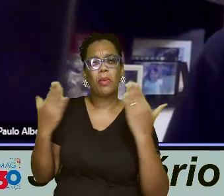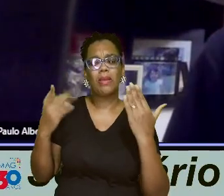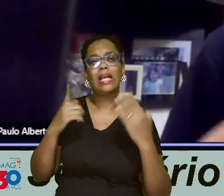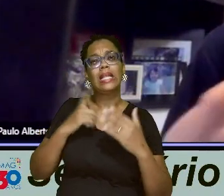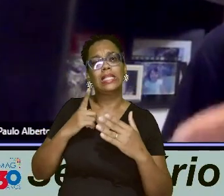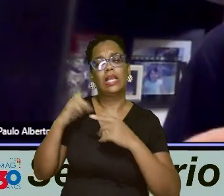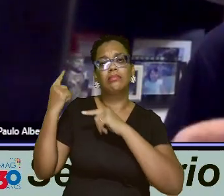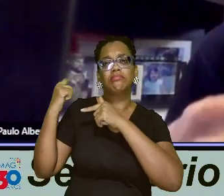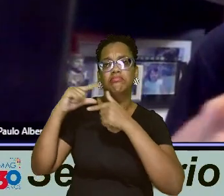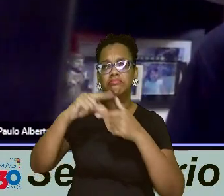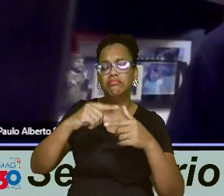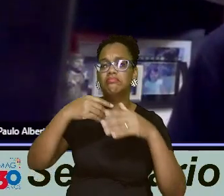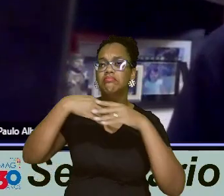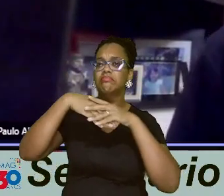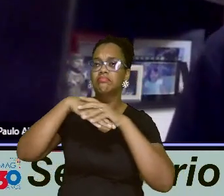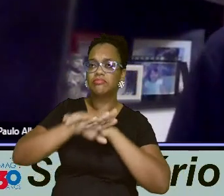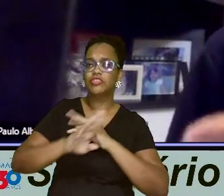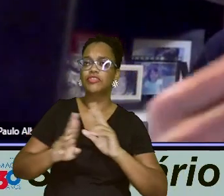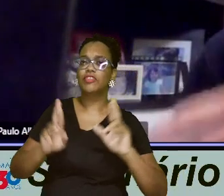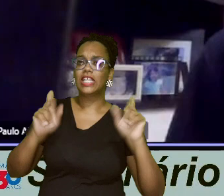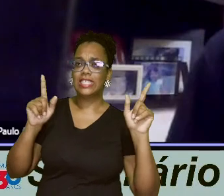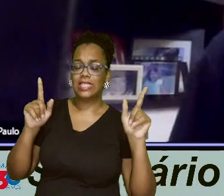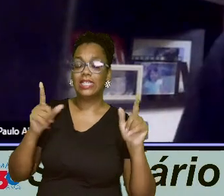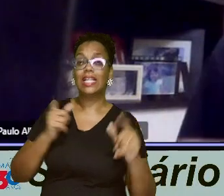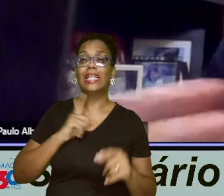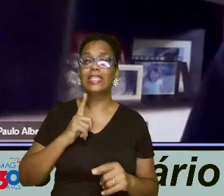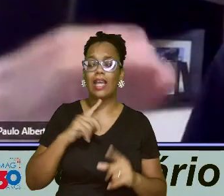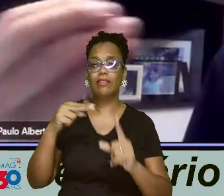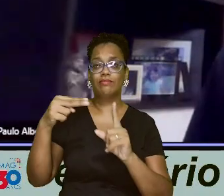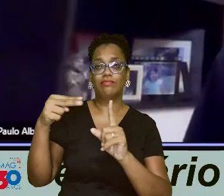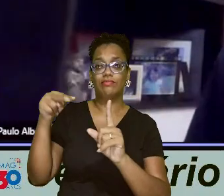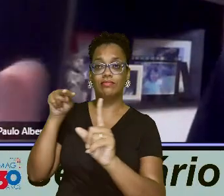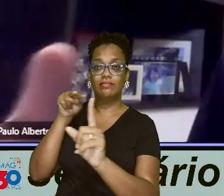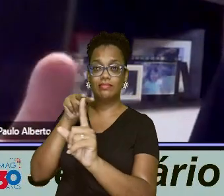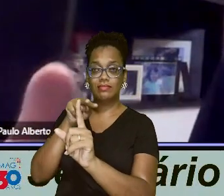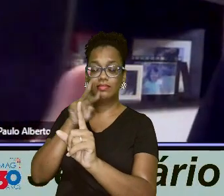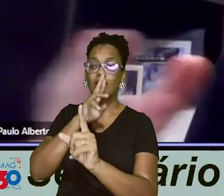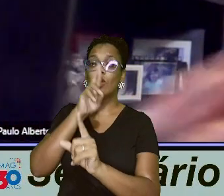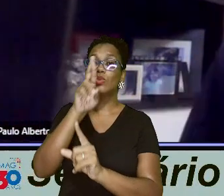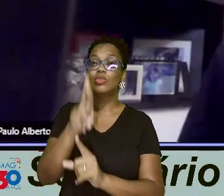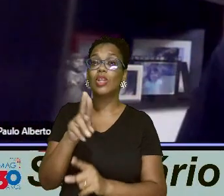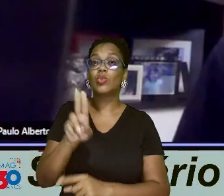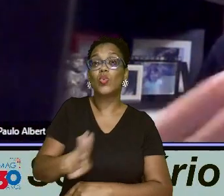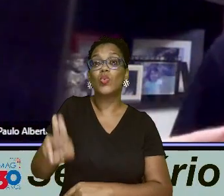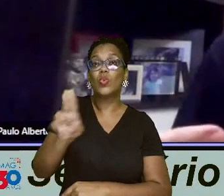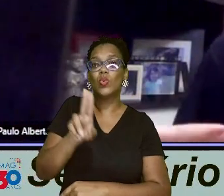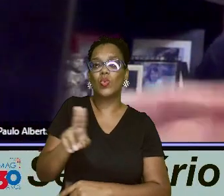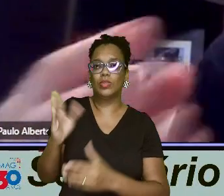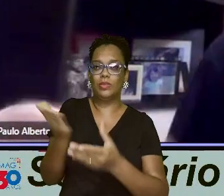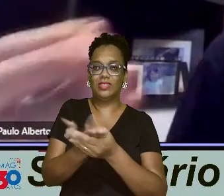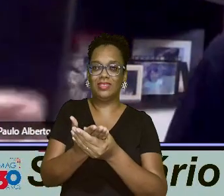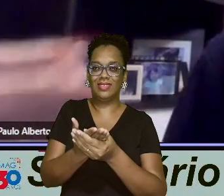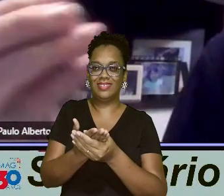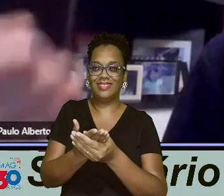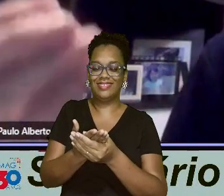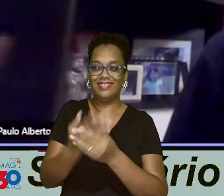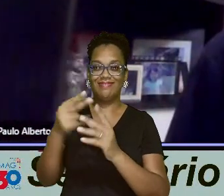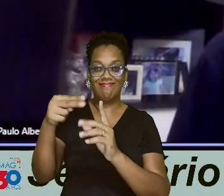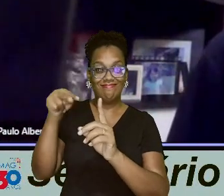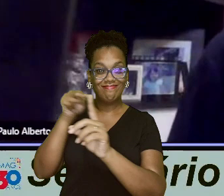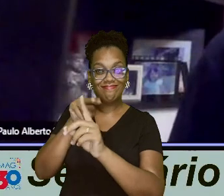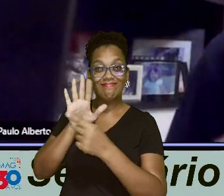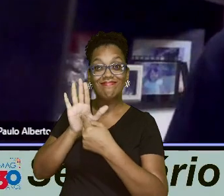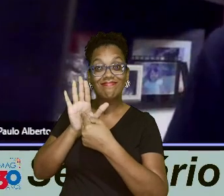diferenciada, o que nós temos é a perspectiva do resultado útil do processo, é a perspectiva de apresentação de um